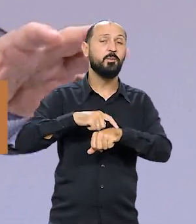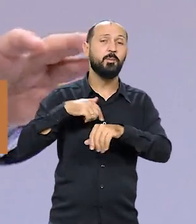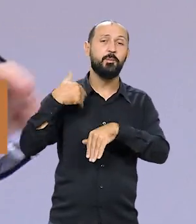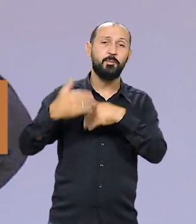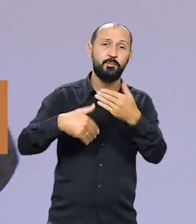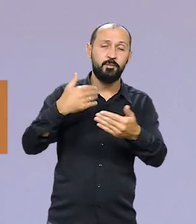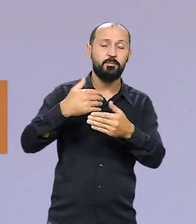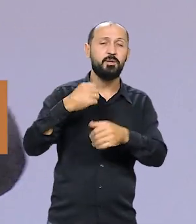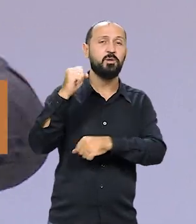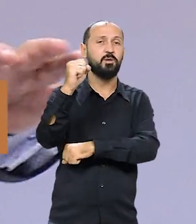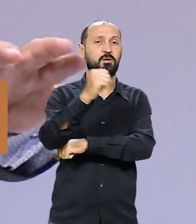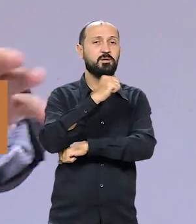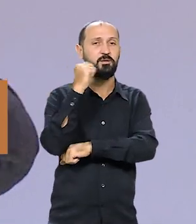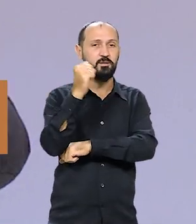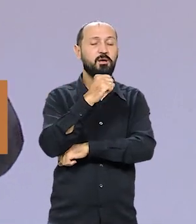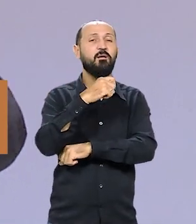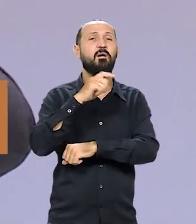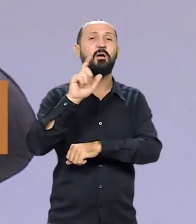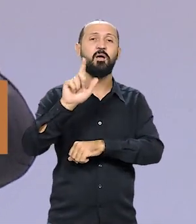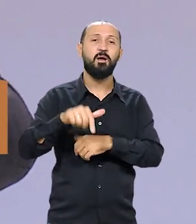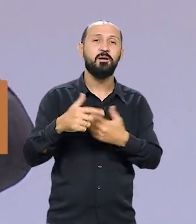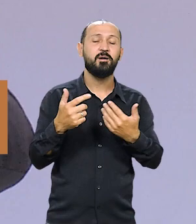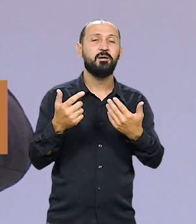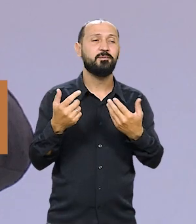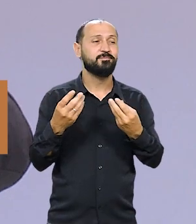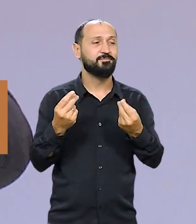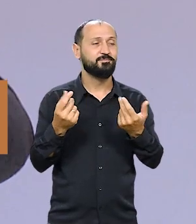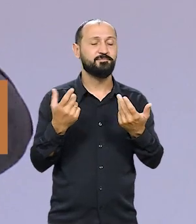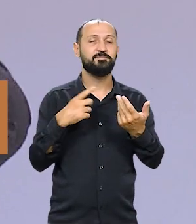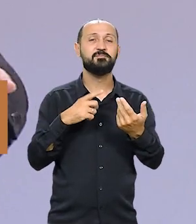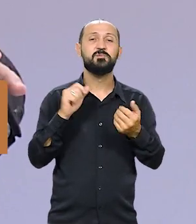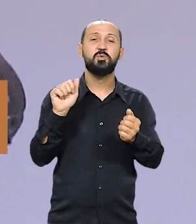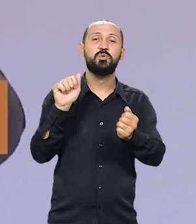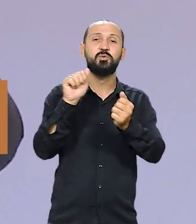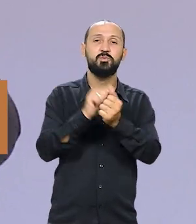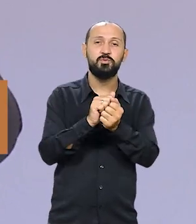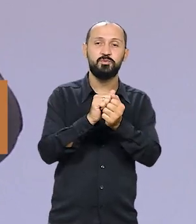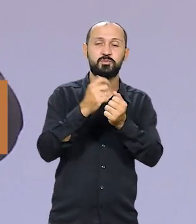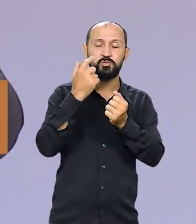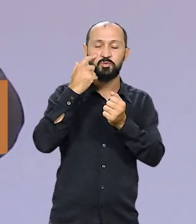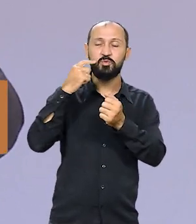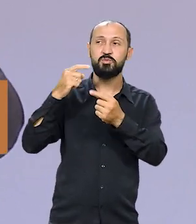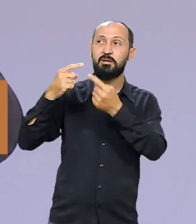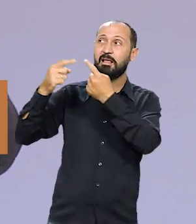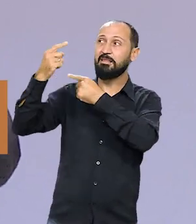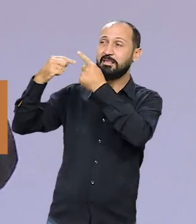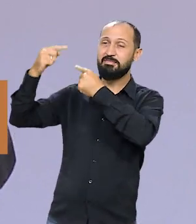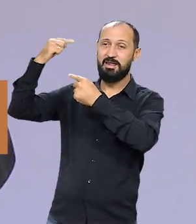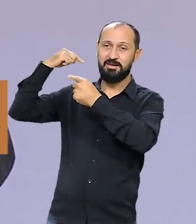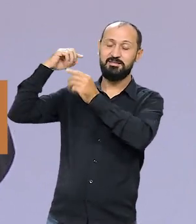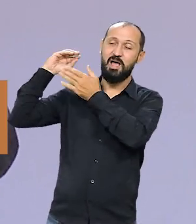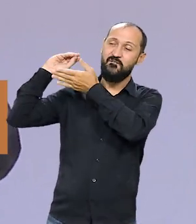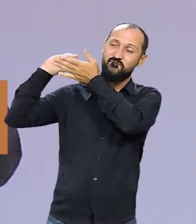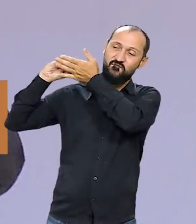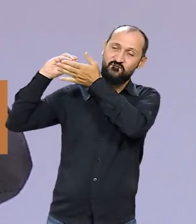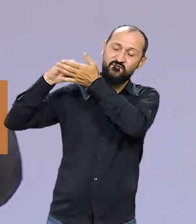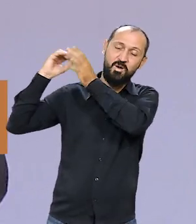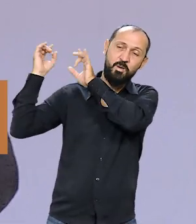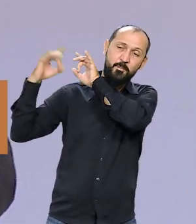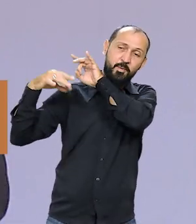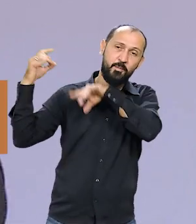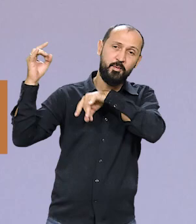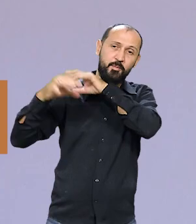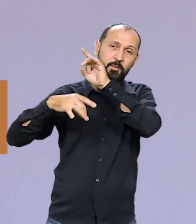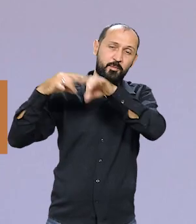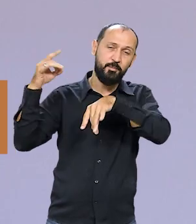temos um processo muito mais grave, que é o processo que vai trazer justamente a herança da falta e